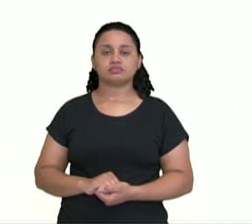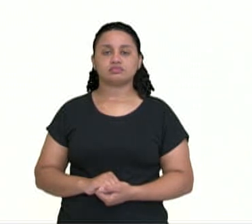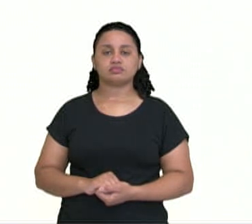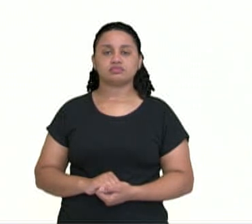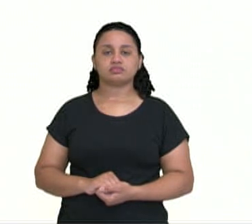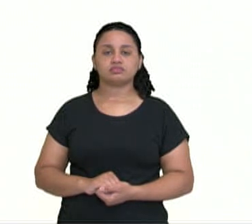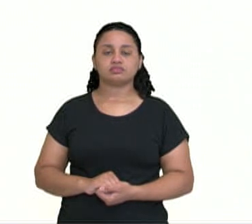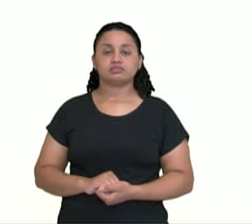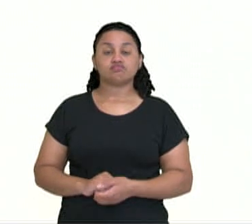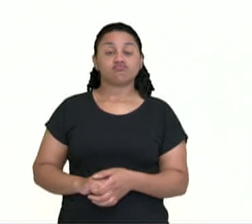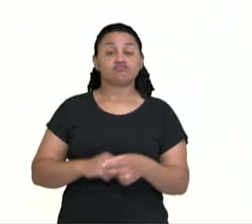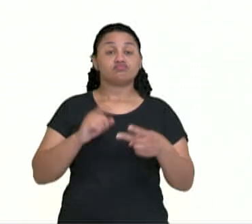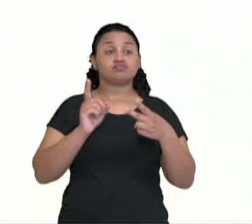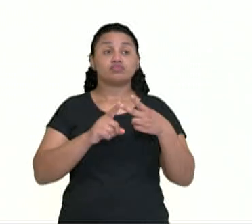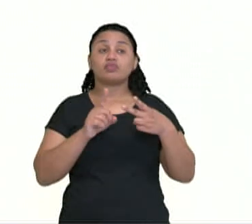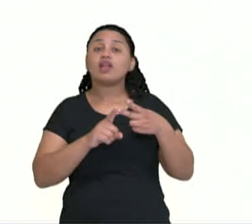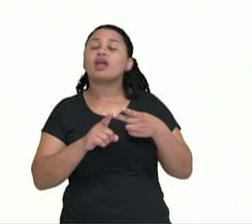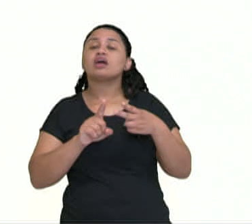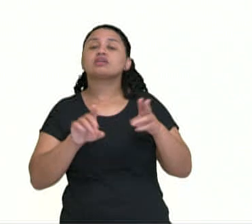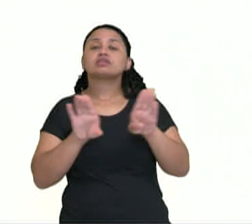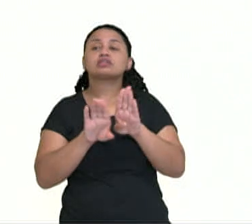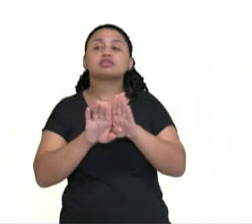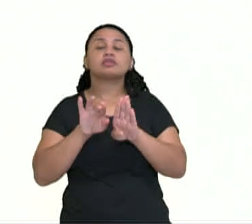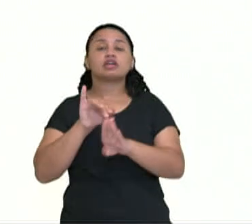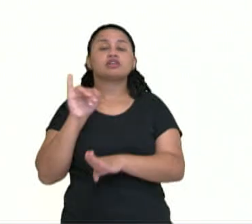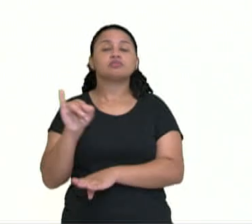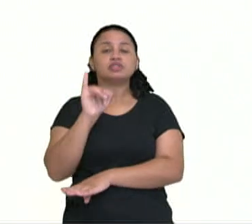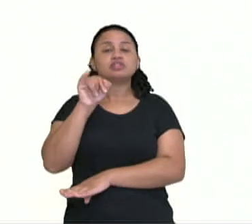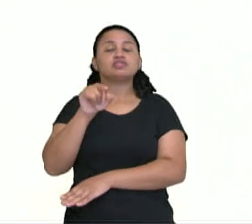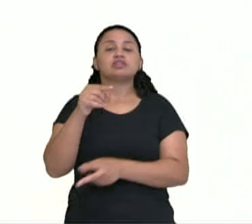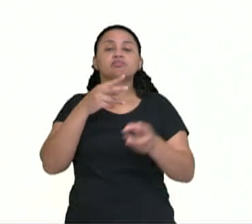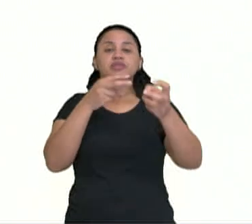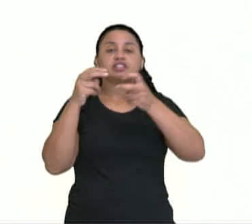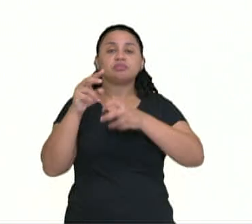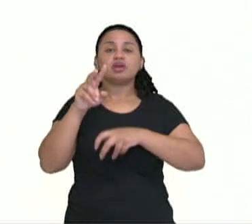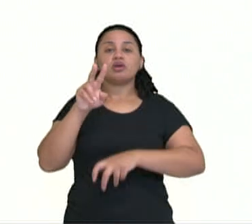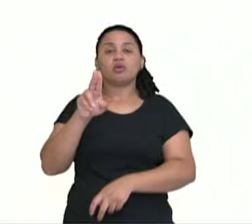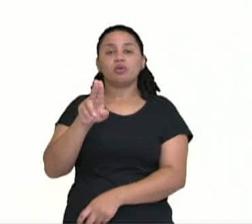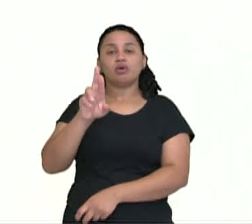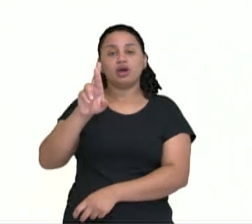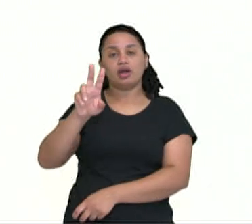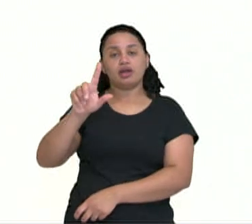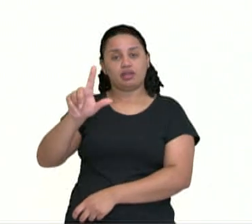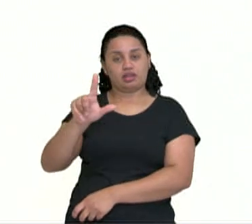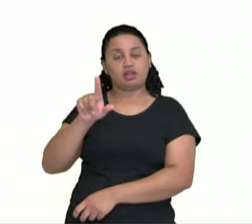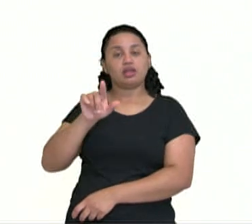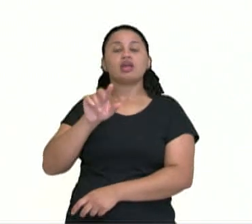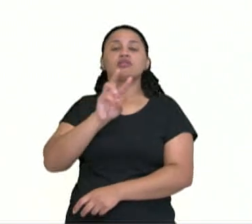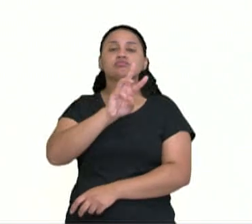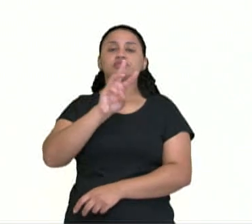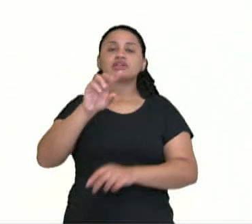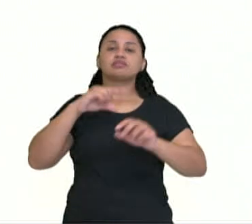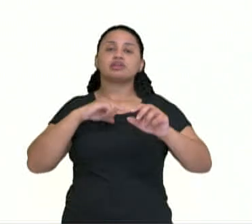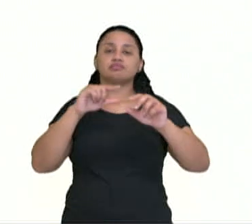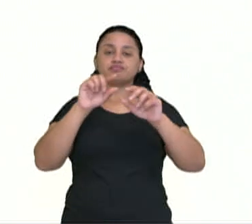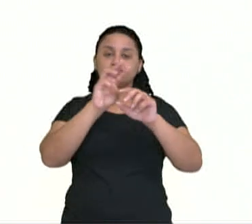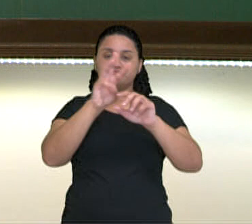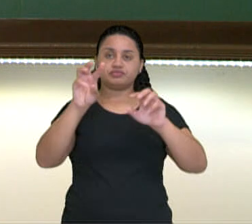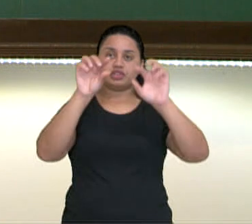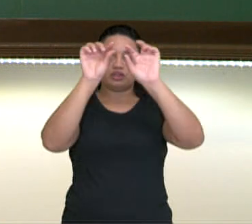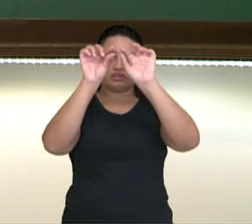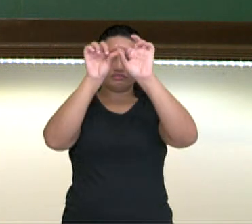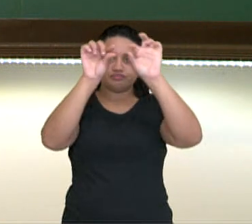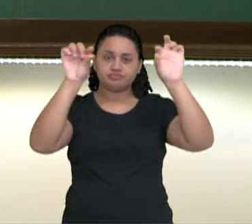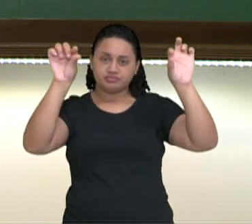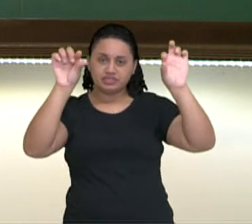not real. É importante você checar a URL, que é aquele endereço que tem em cima no site. Se aquele site não tiver